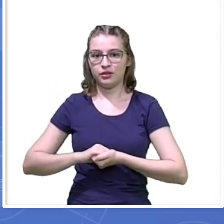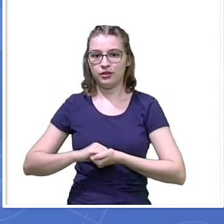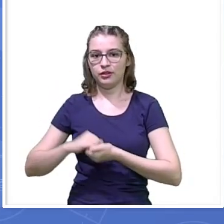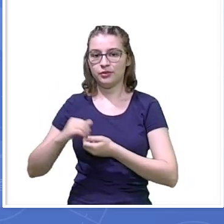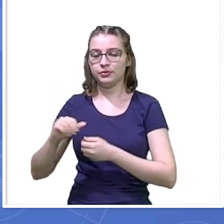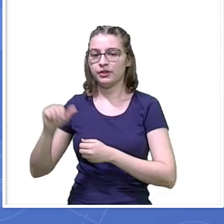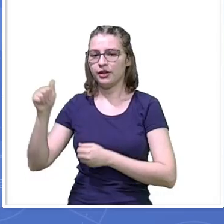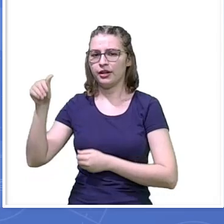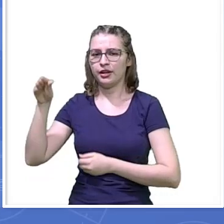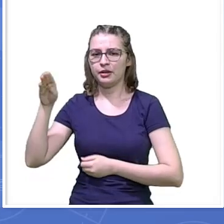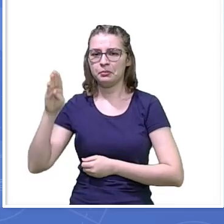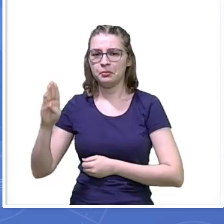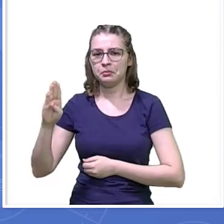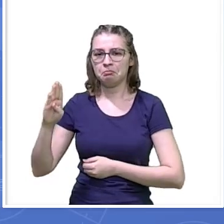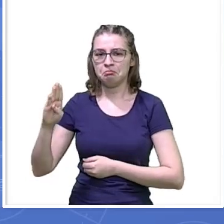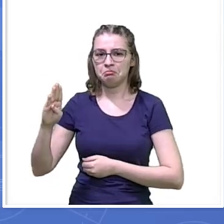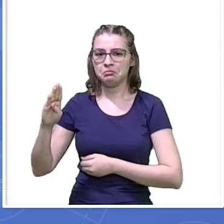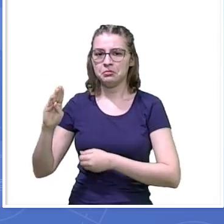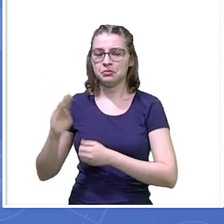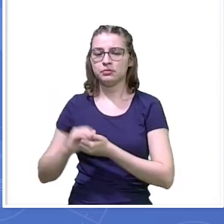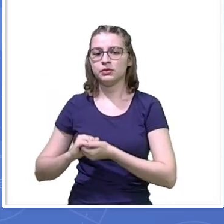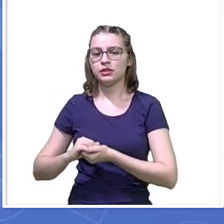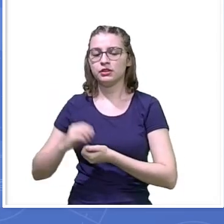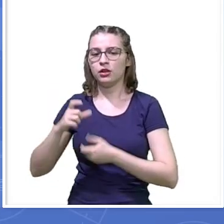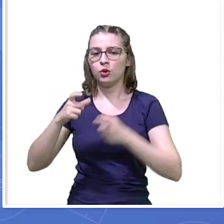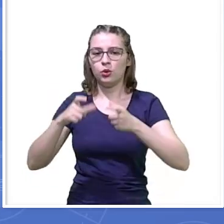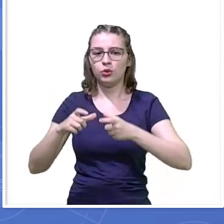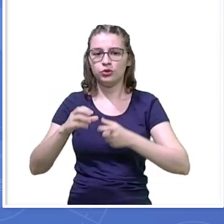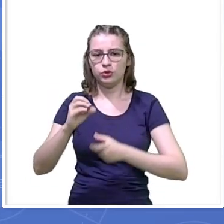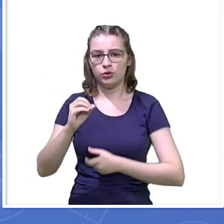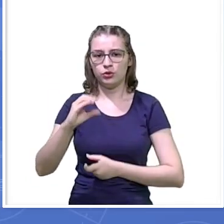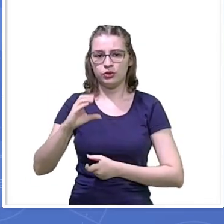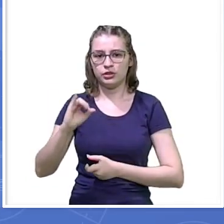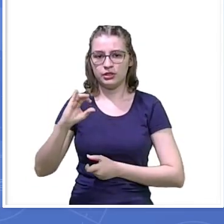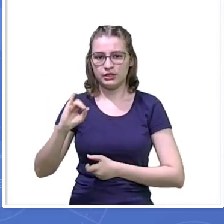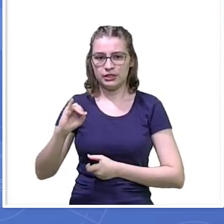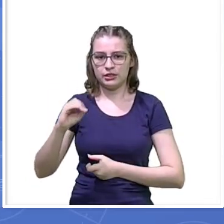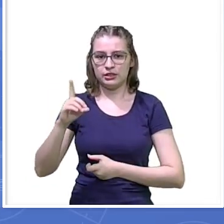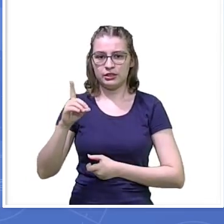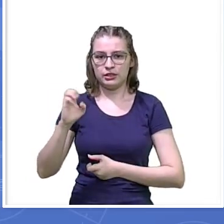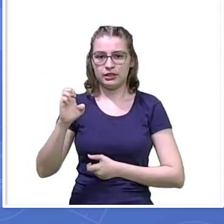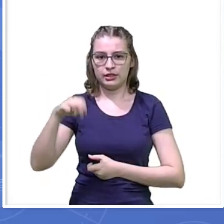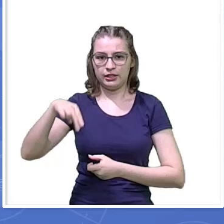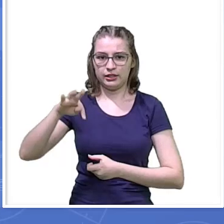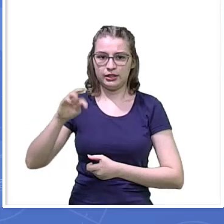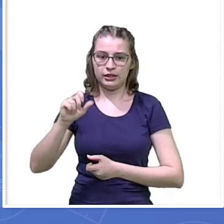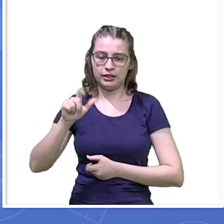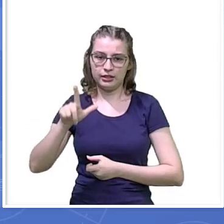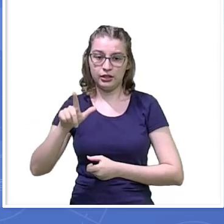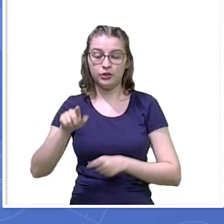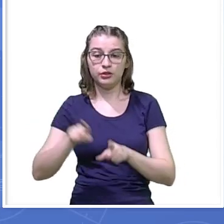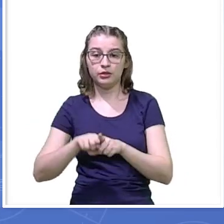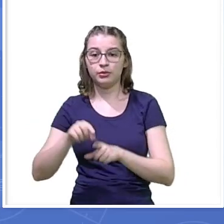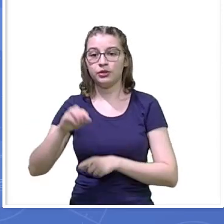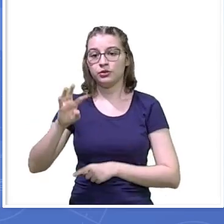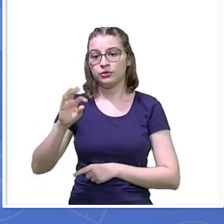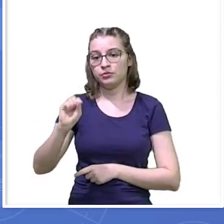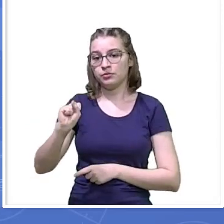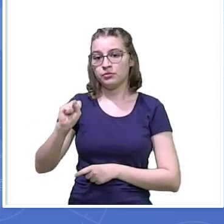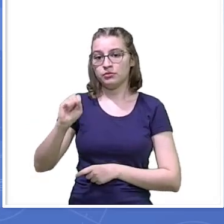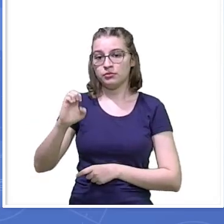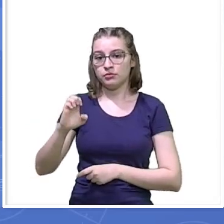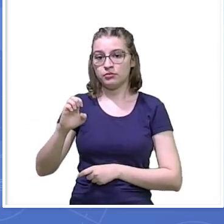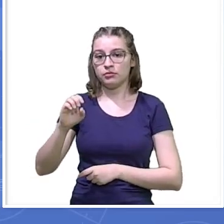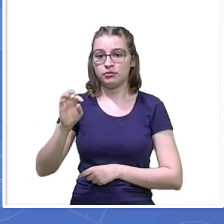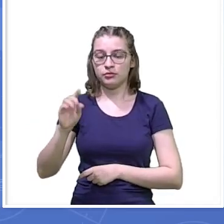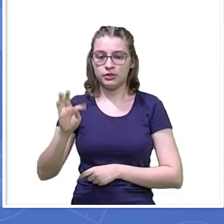B estão situados nos hemisférios oriental e setentrional, né? Na verdade, os dois realmente estão no hemisfério norte,